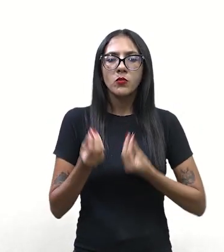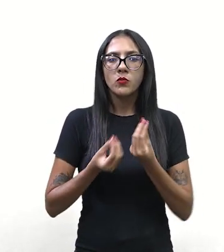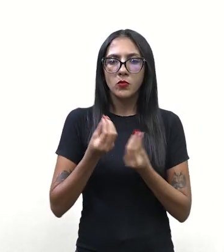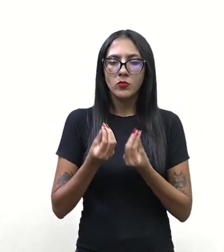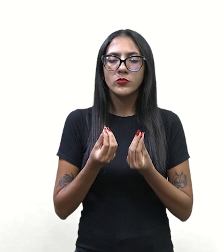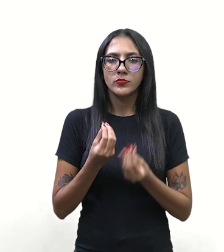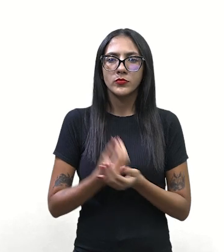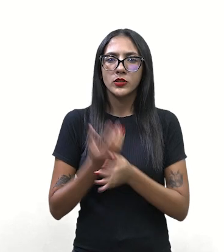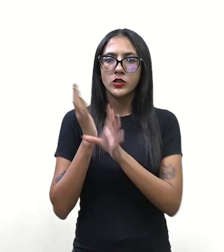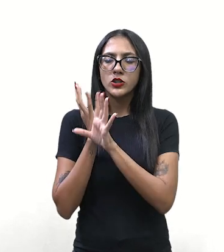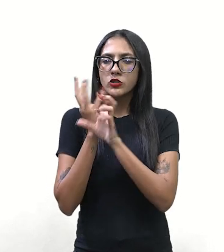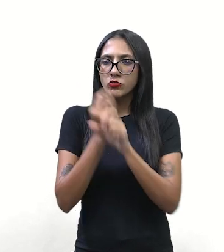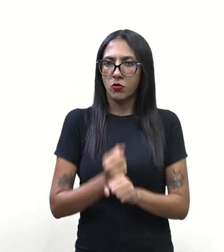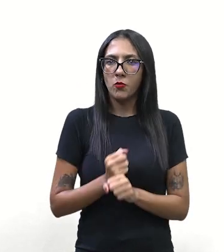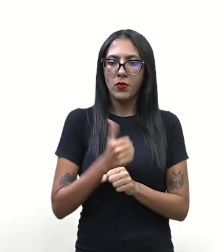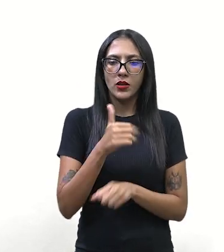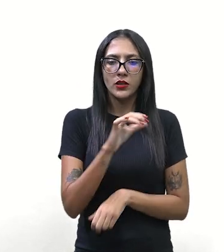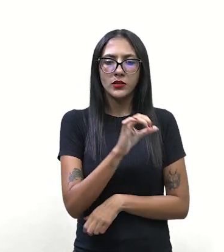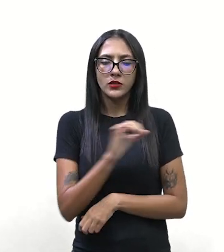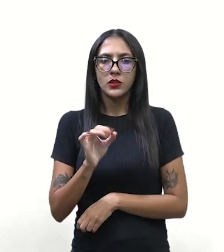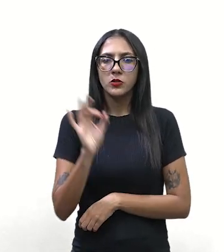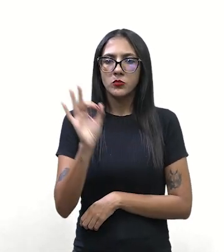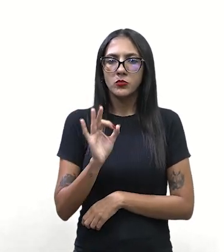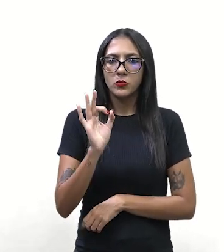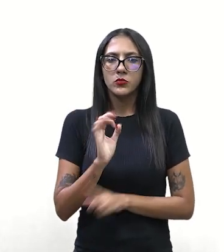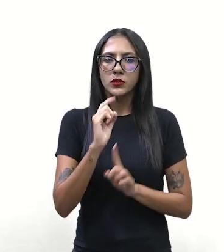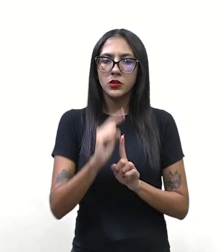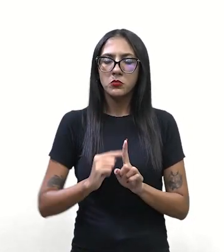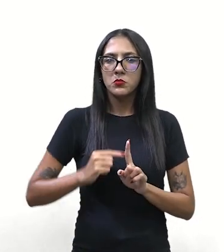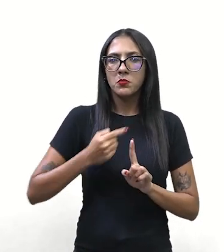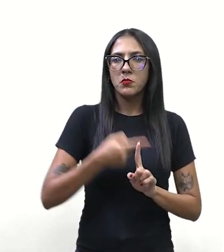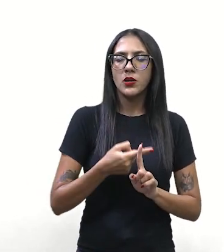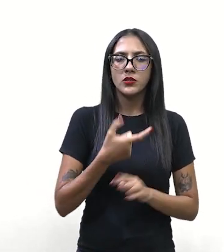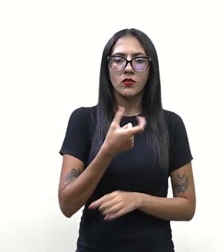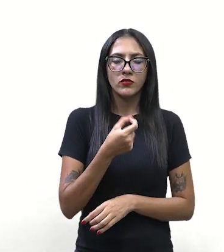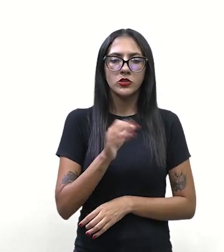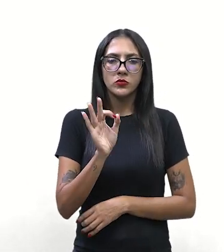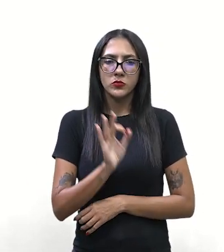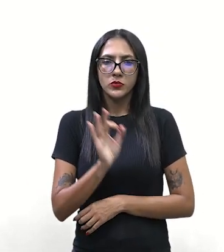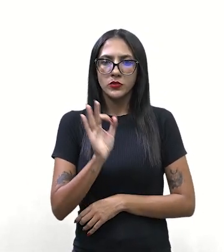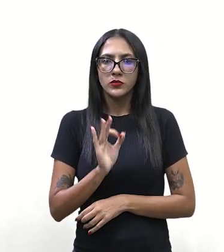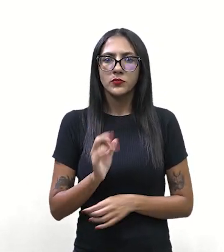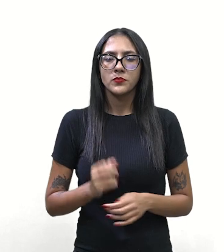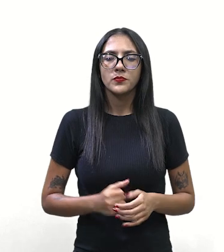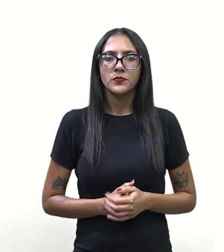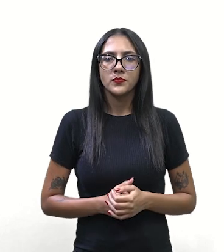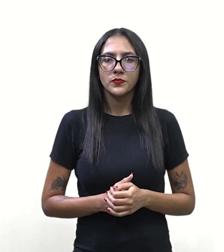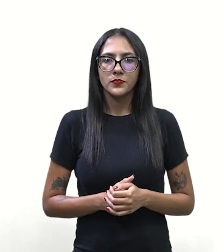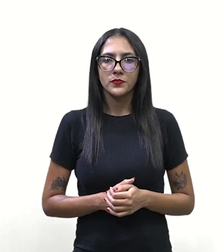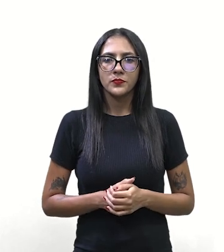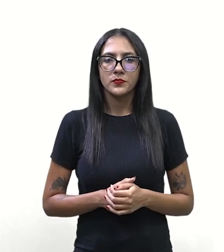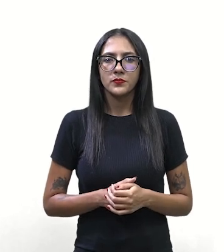vai somar 100% com 20%. Isso aqui dá